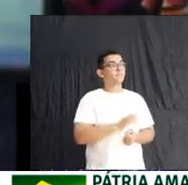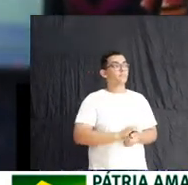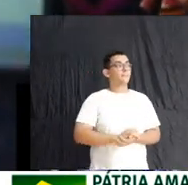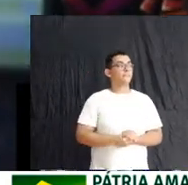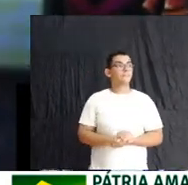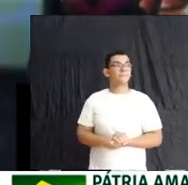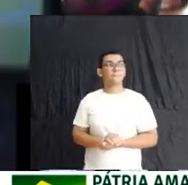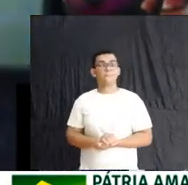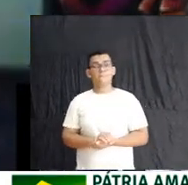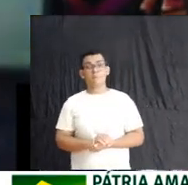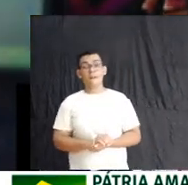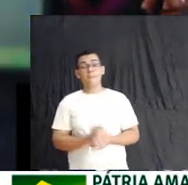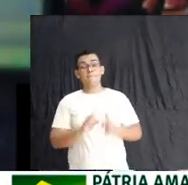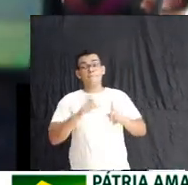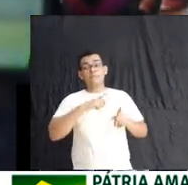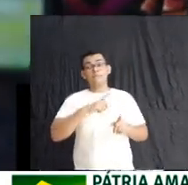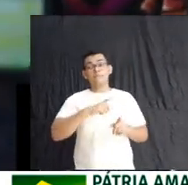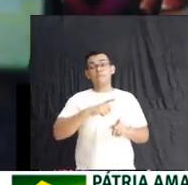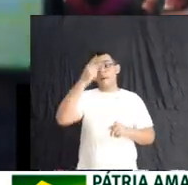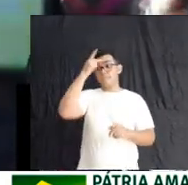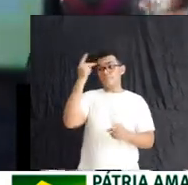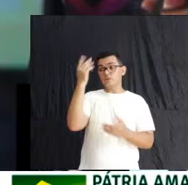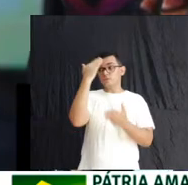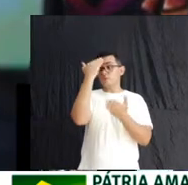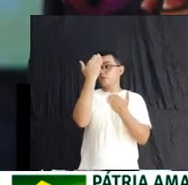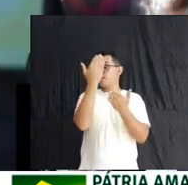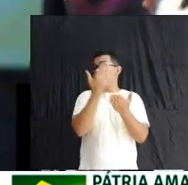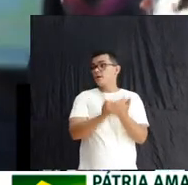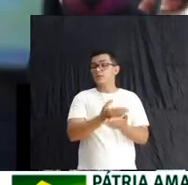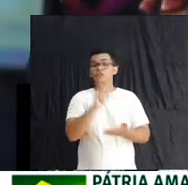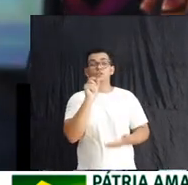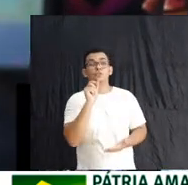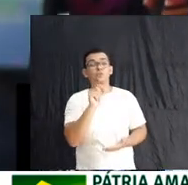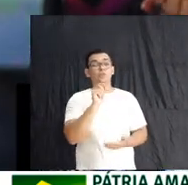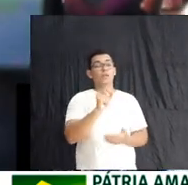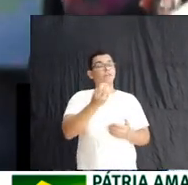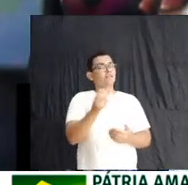A quem acredita em milagres,